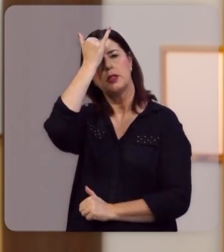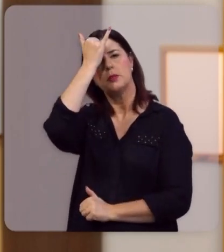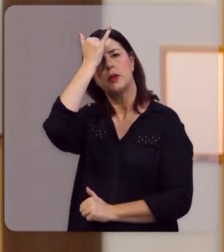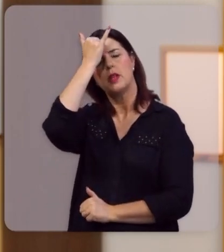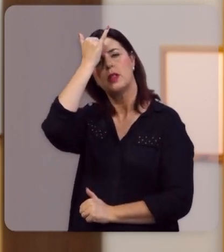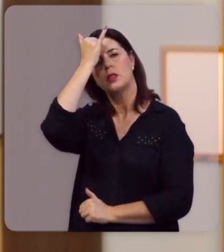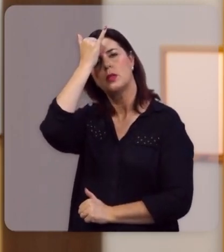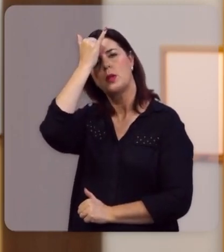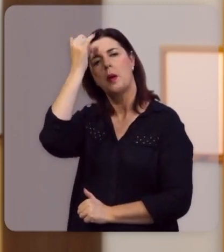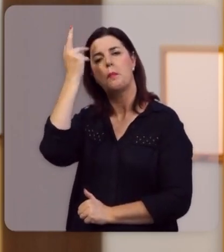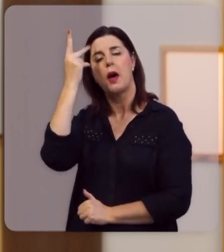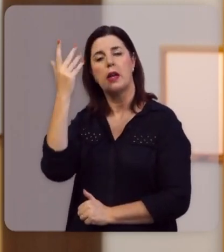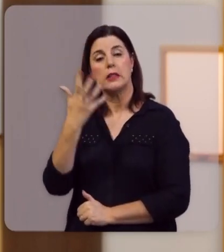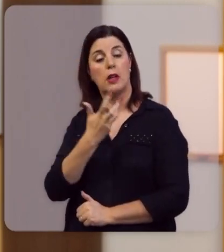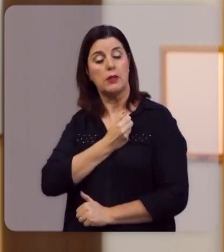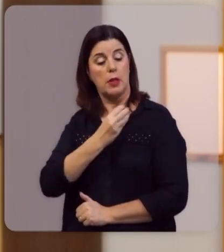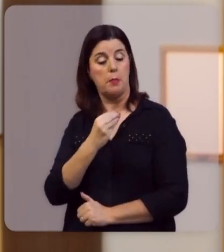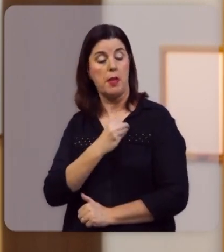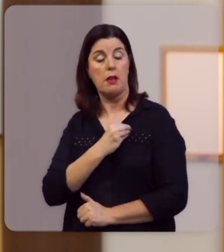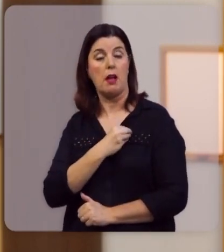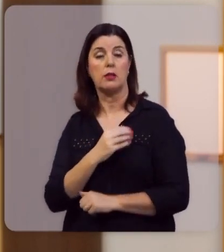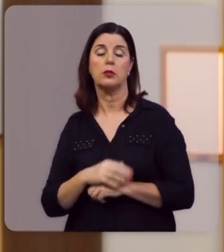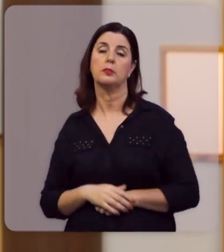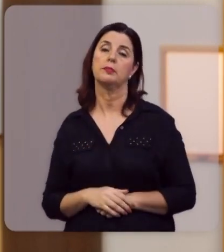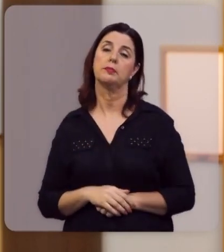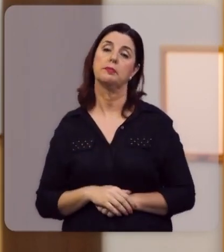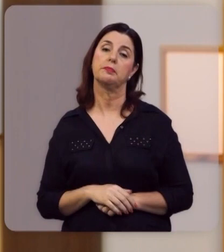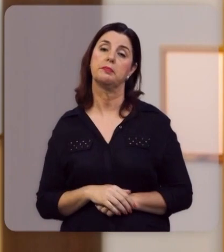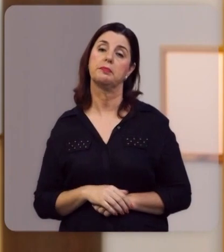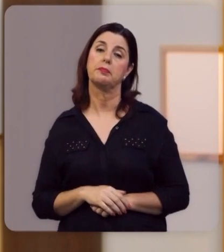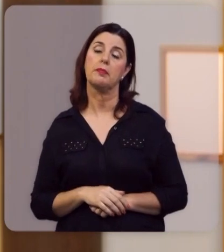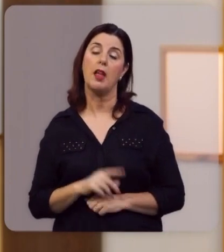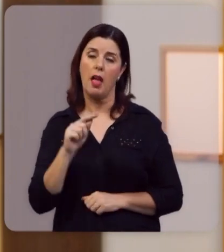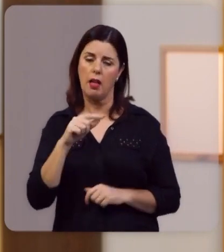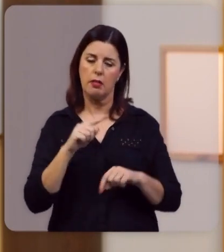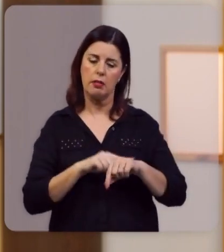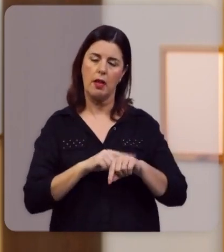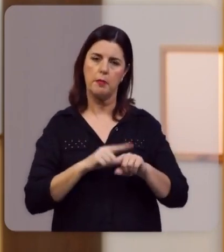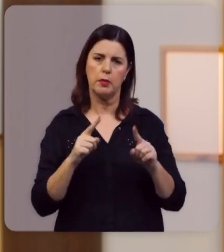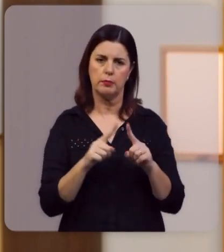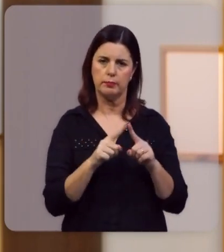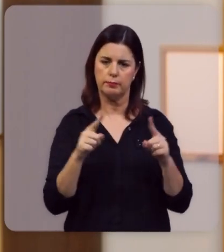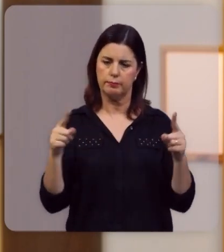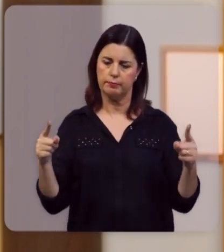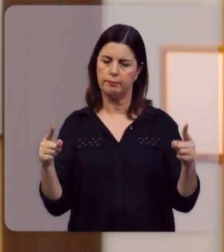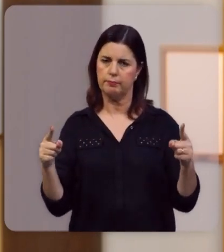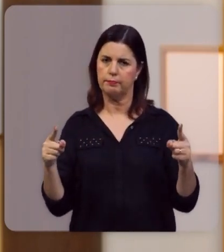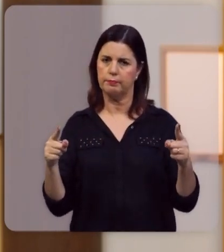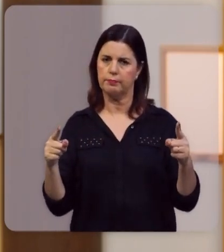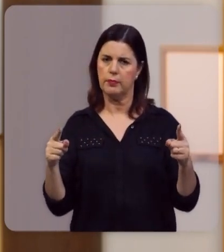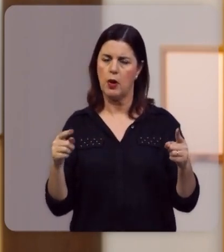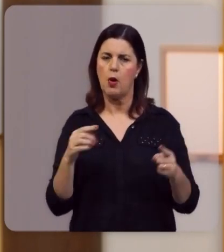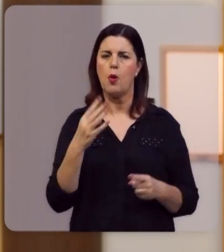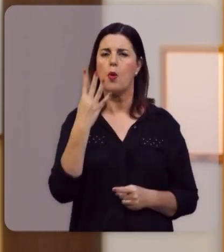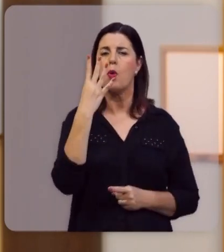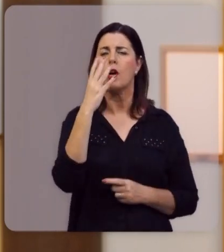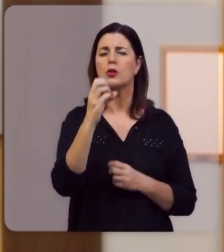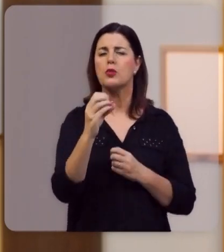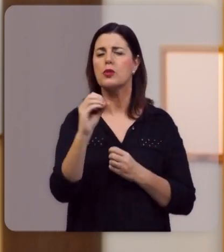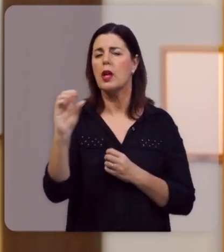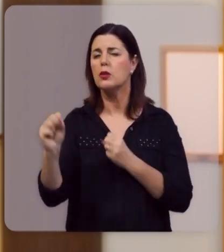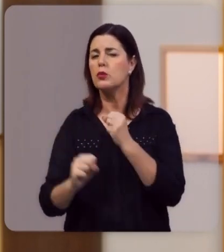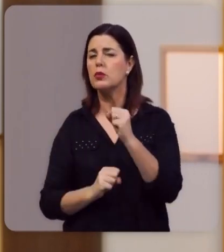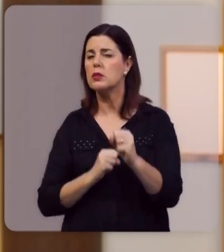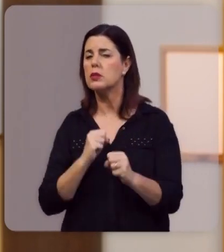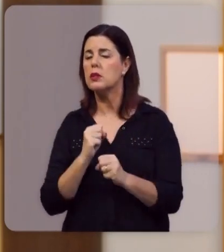arrependimento para a remissão de pecados. Nesse período de Malaquias a João Batista, são 400